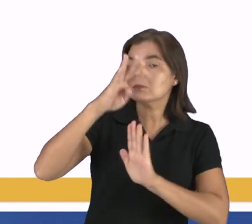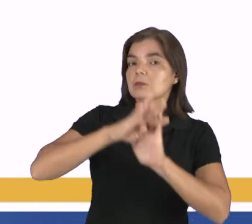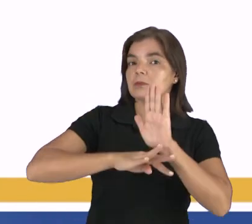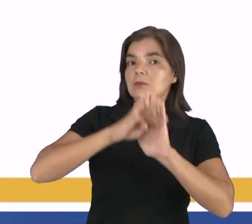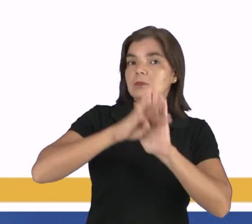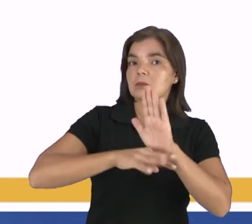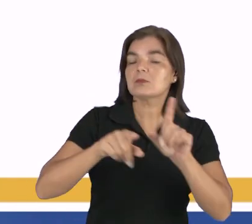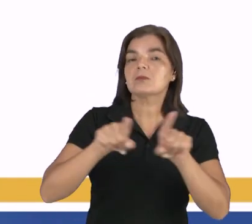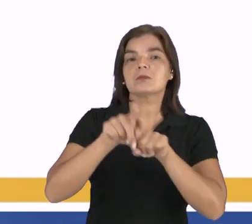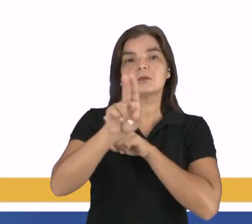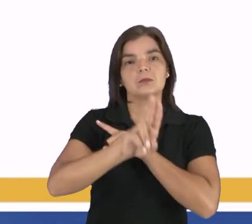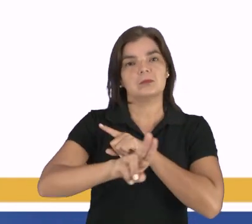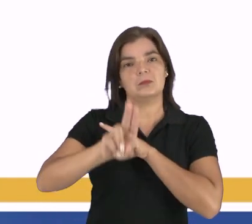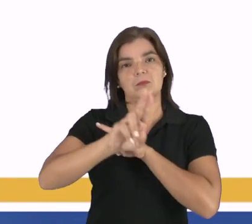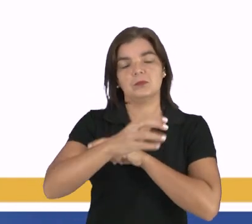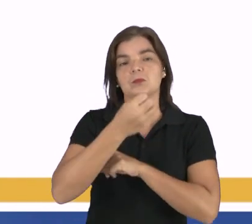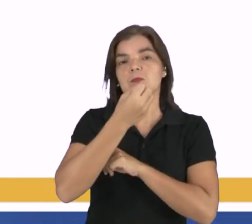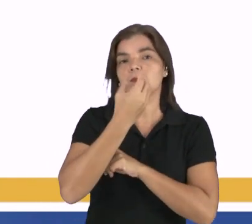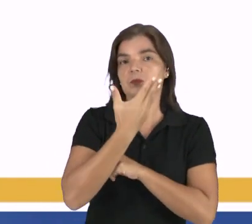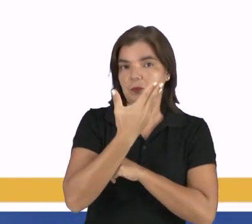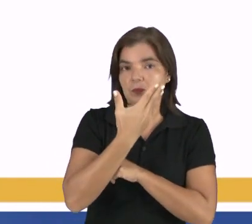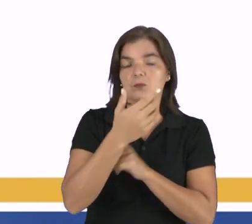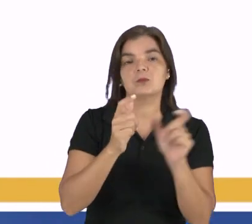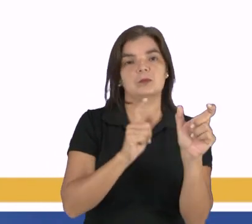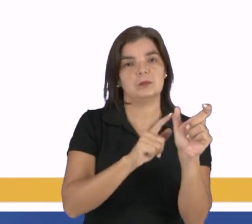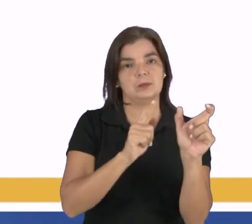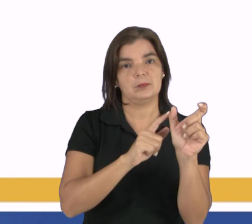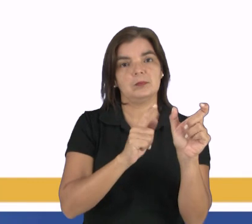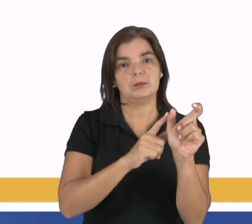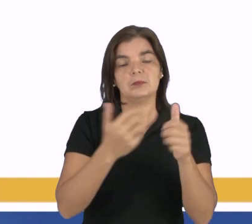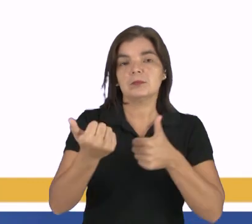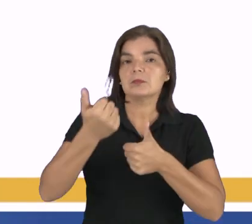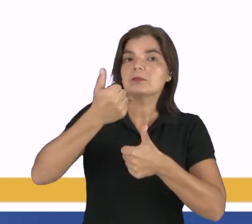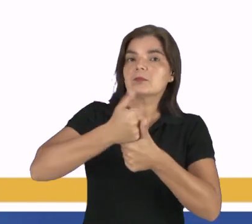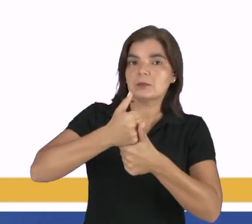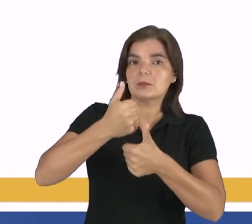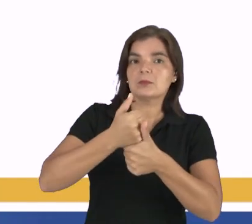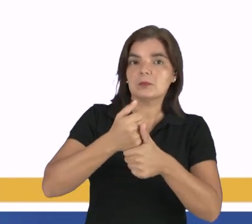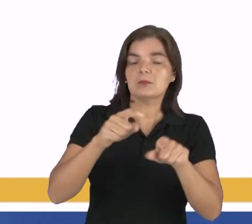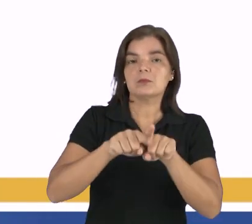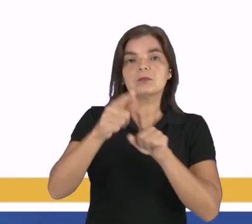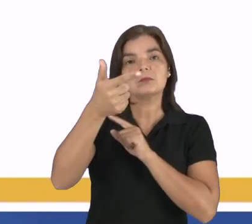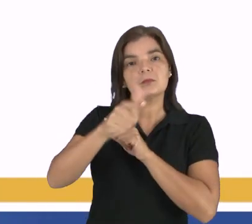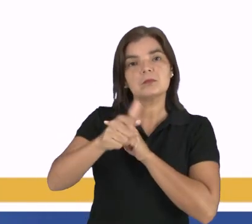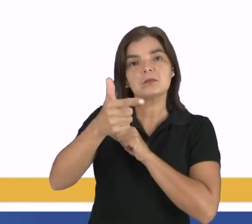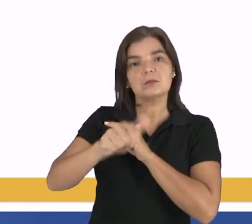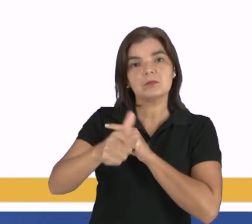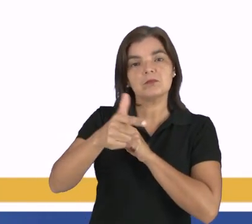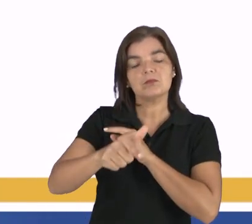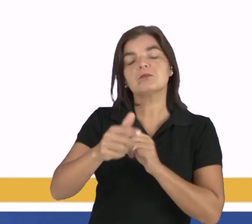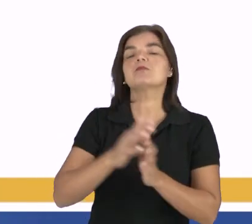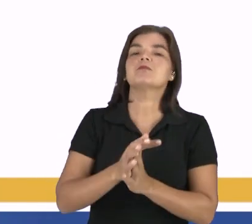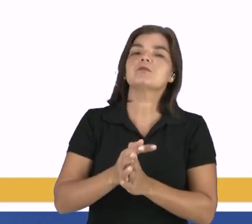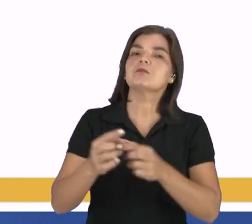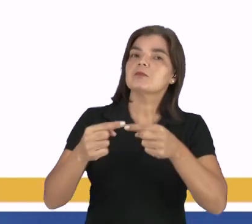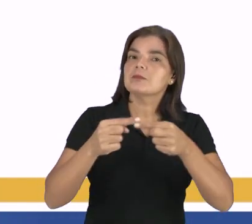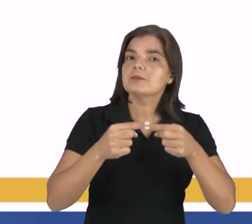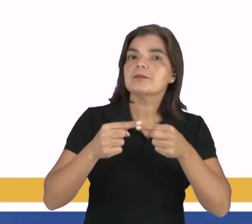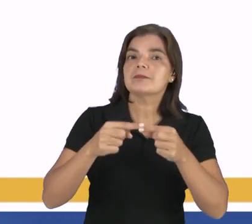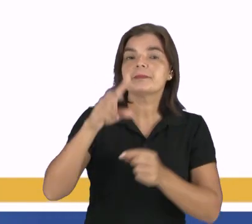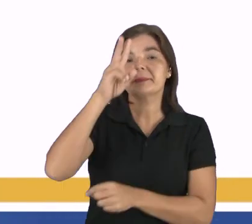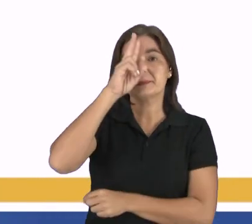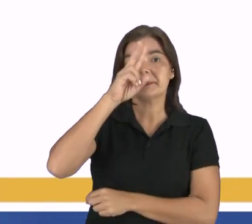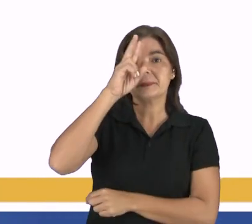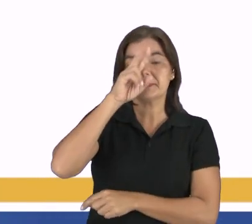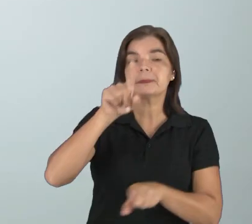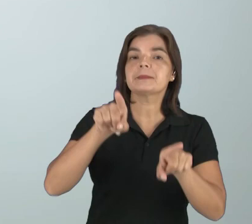ao texto usando bons elementos para fazer essa substituição, essa repetição ou essa associação.